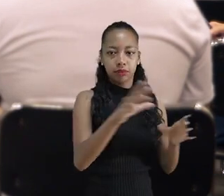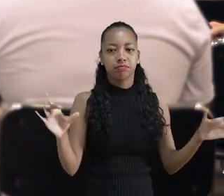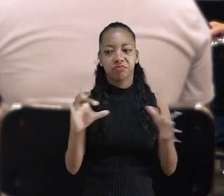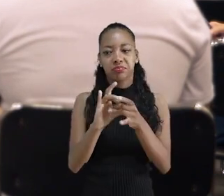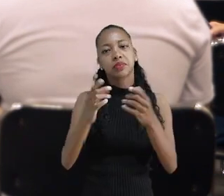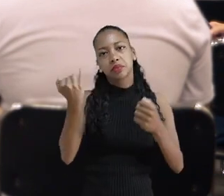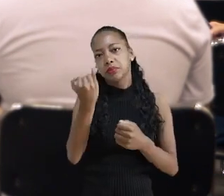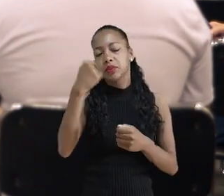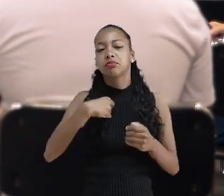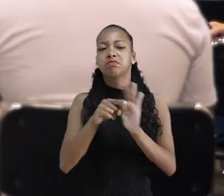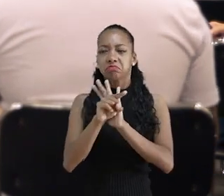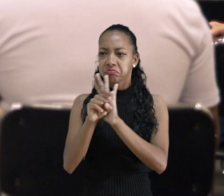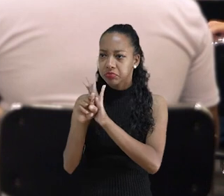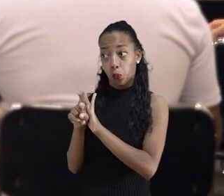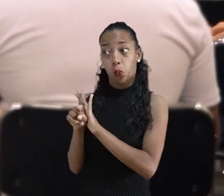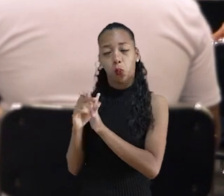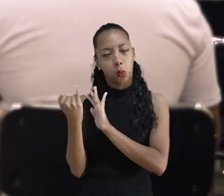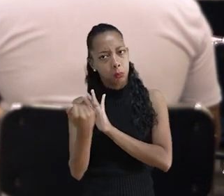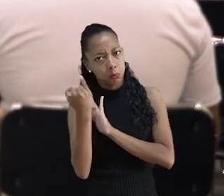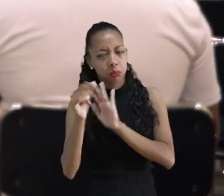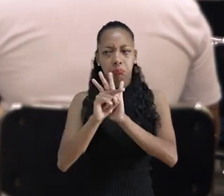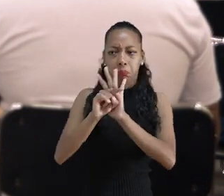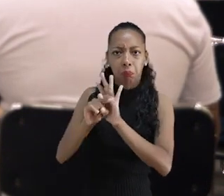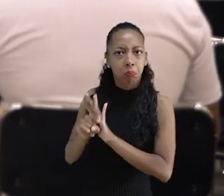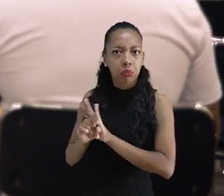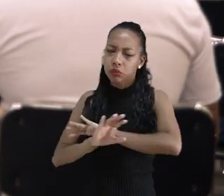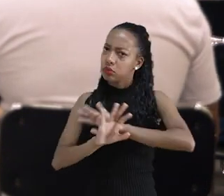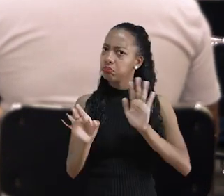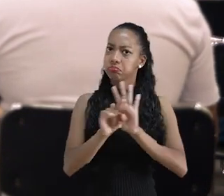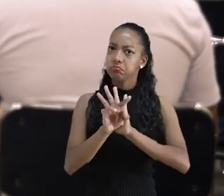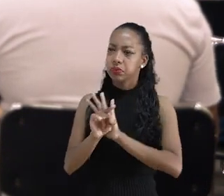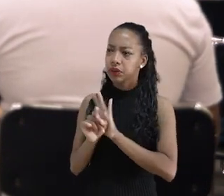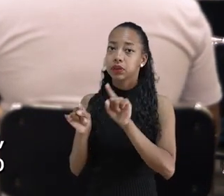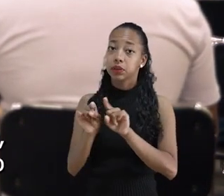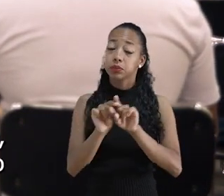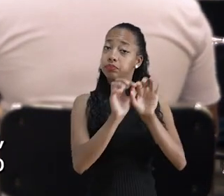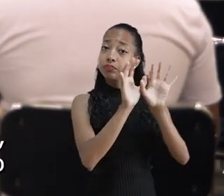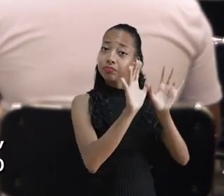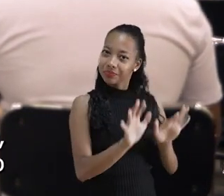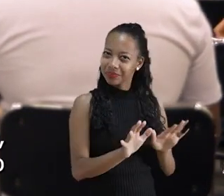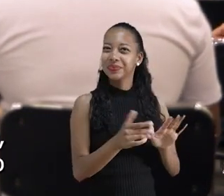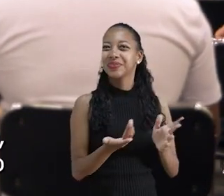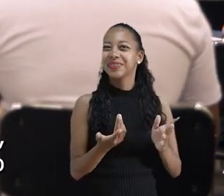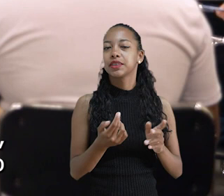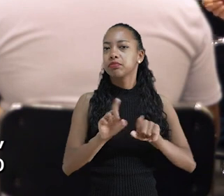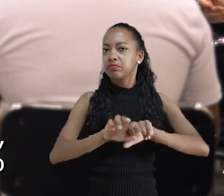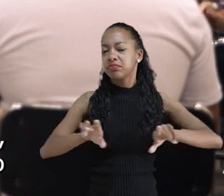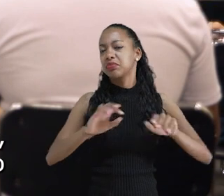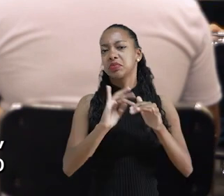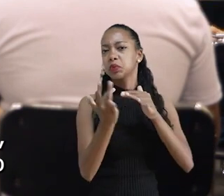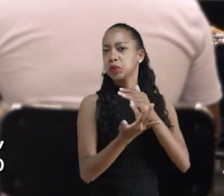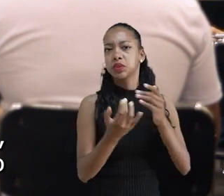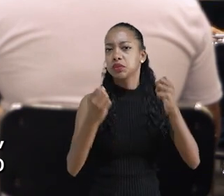um olhar assim da pesquisa um olhar teórico né Eh escrevendo sobre nos zigu metragem fazendo Live